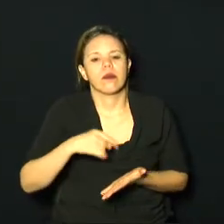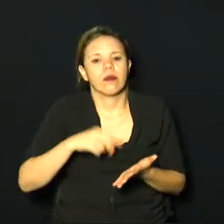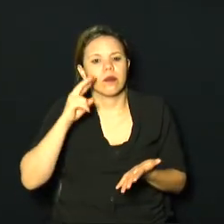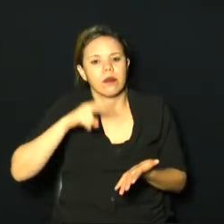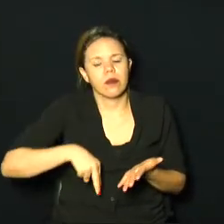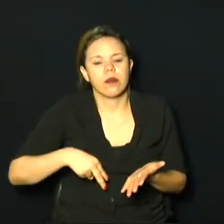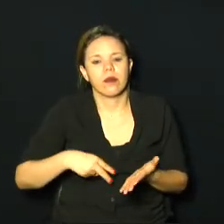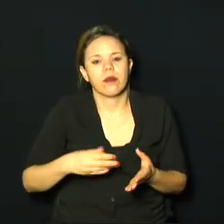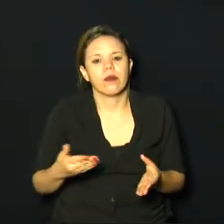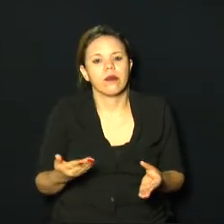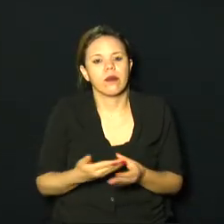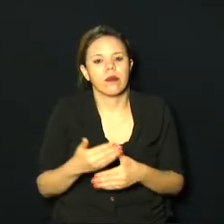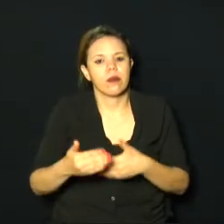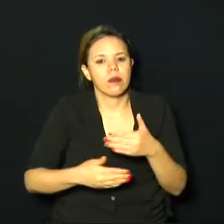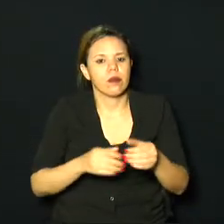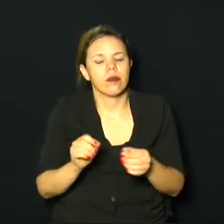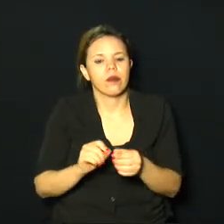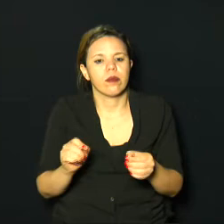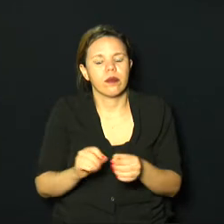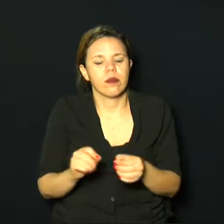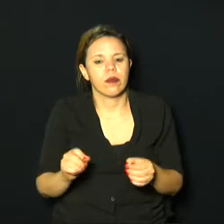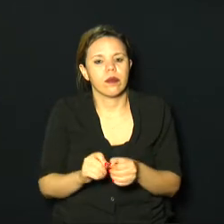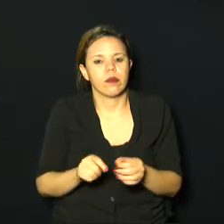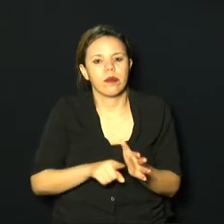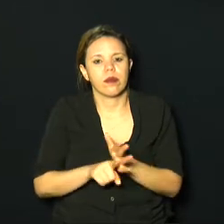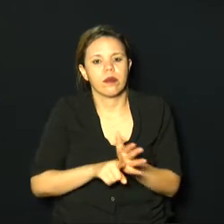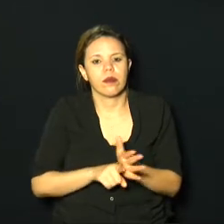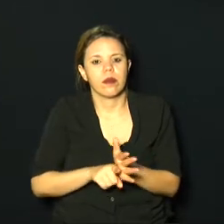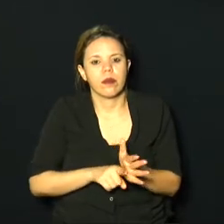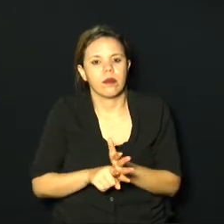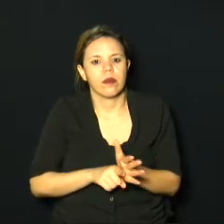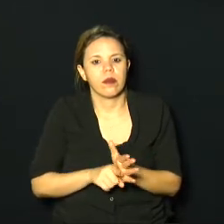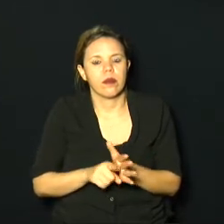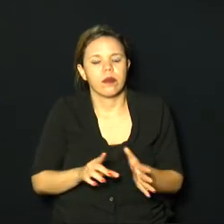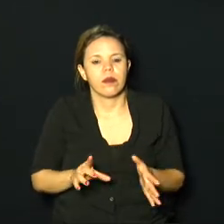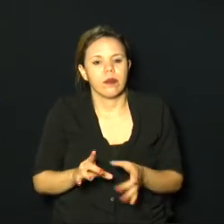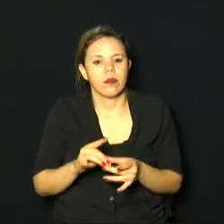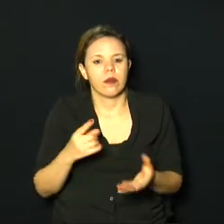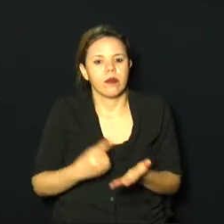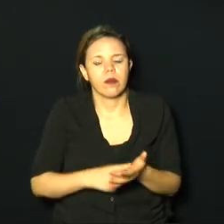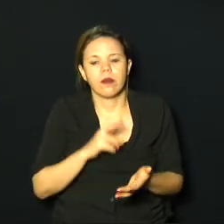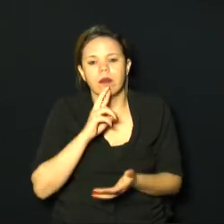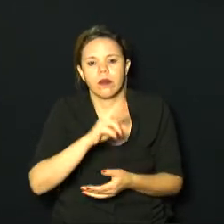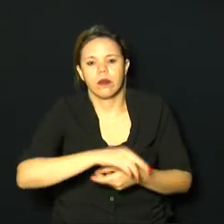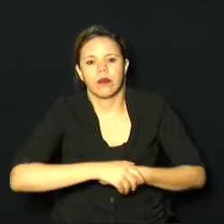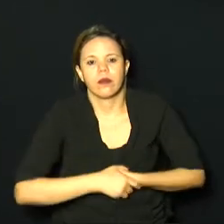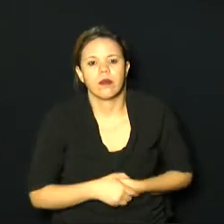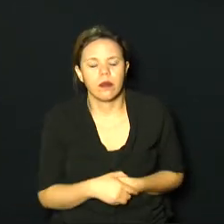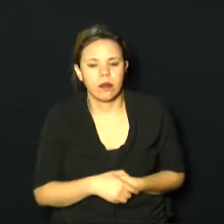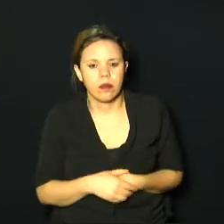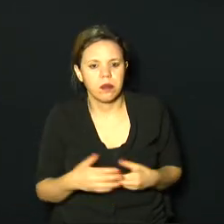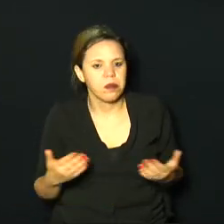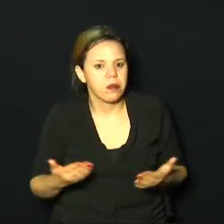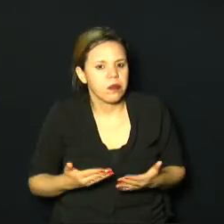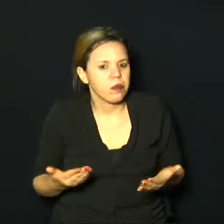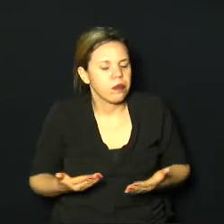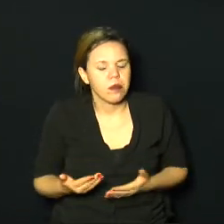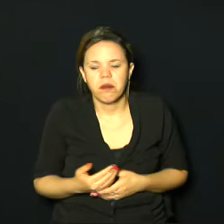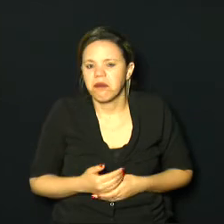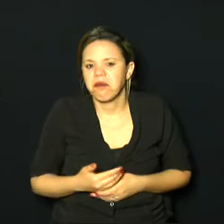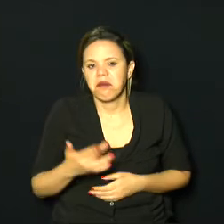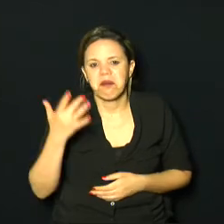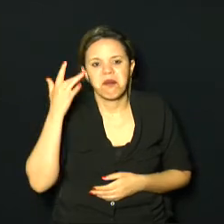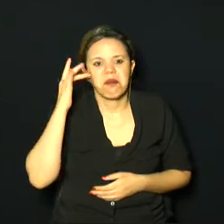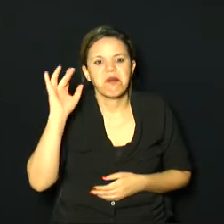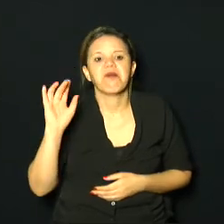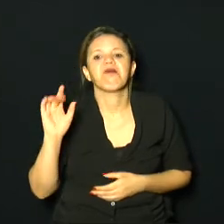do processo de que foi feito de busca de comunhão, de resposta, e agora eles não saberem